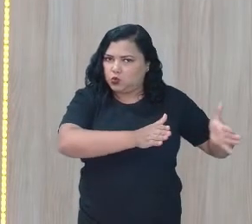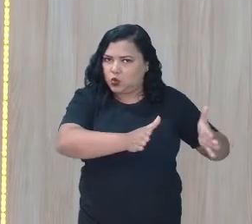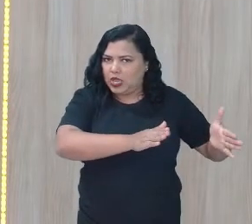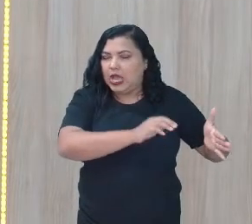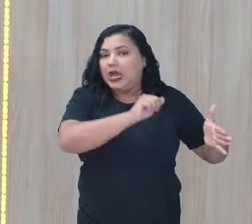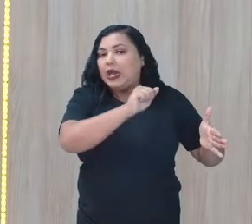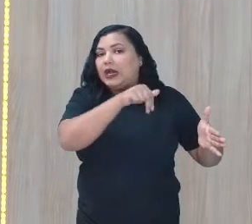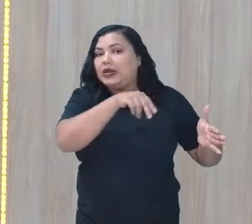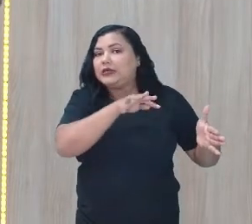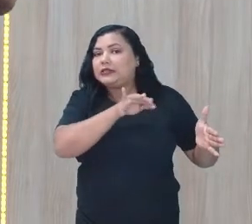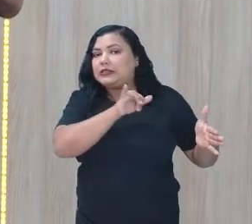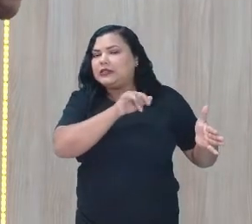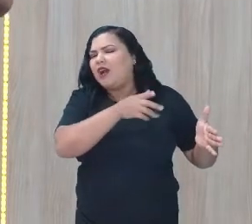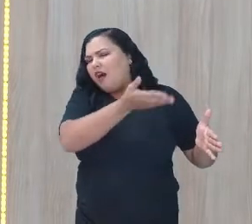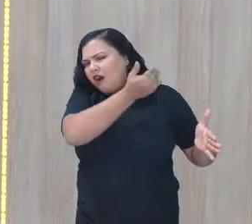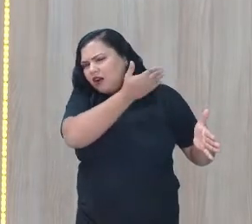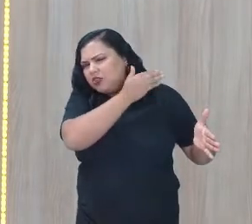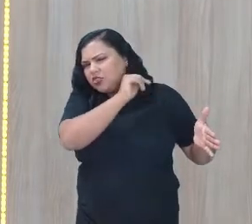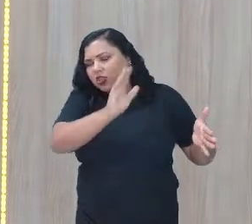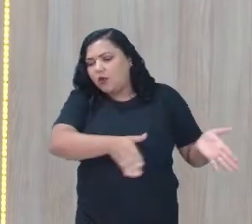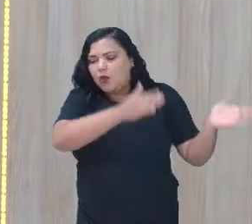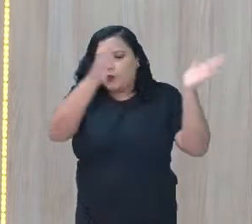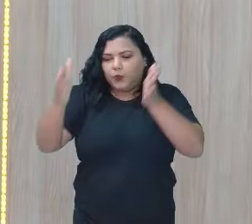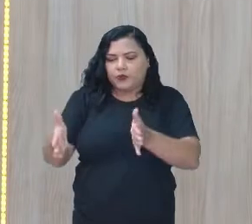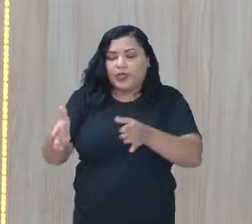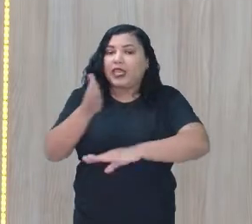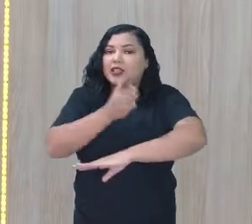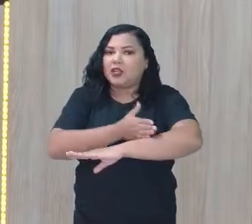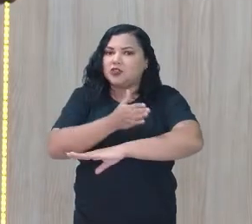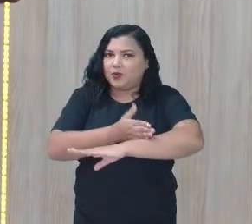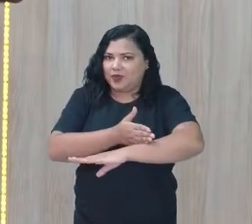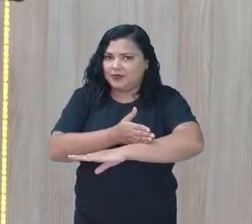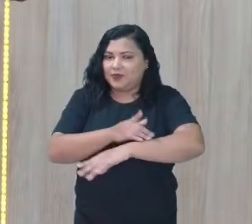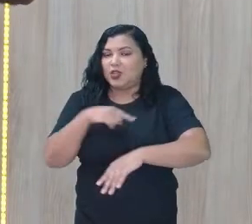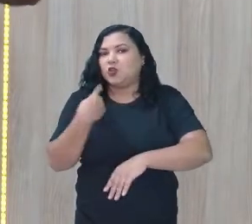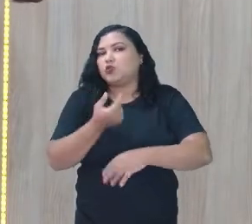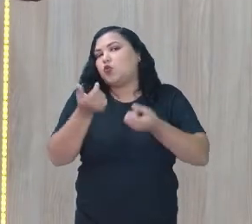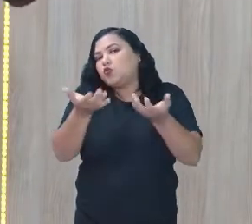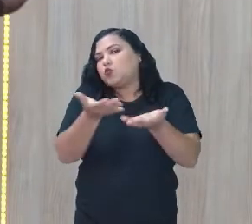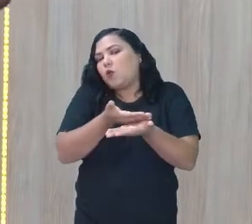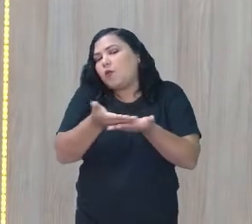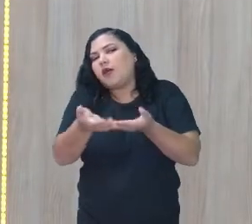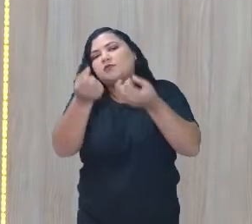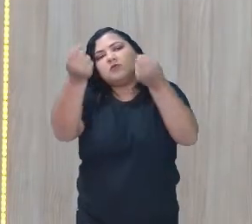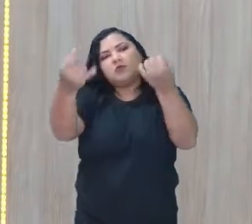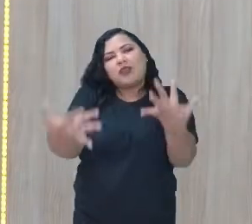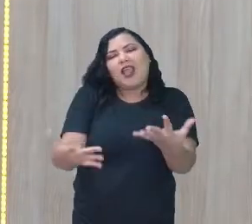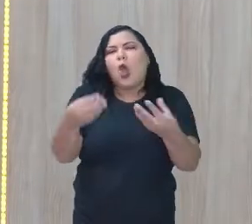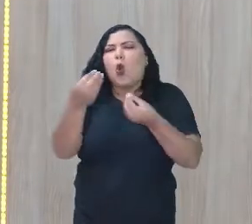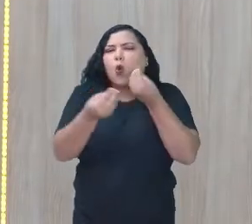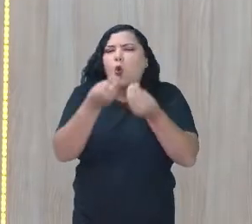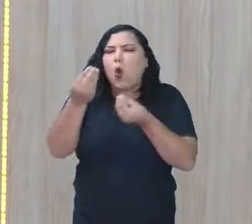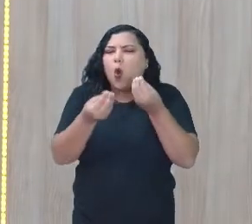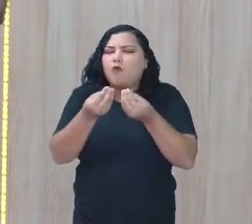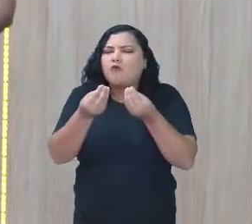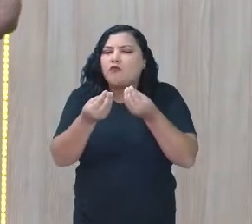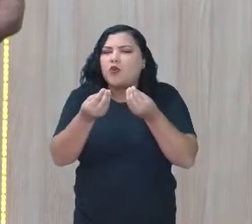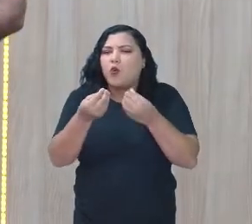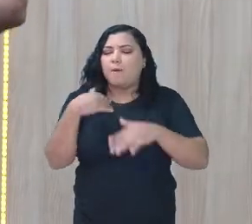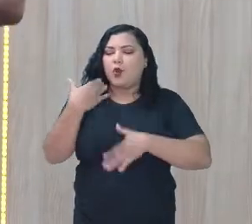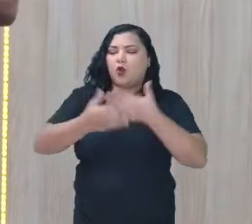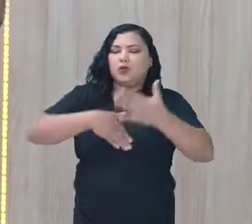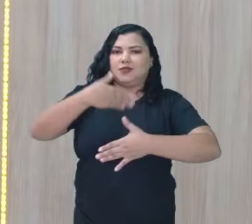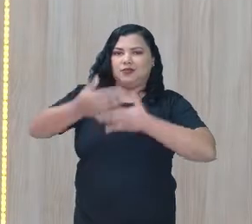para a Idade Média. Então, a gente começa a falar um pouco sobre a crise, né, do Império Romano do